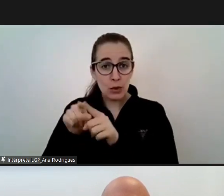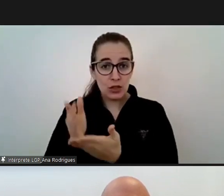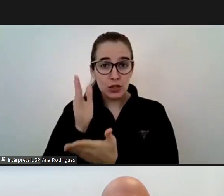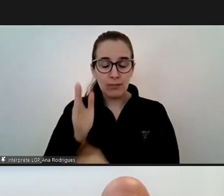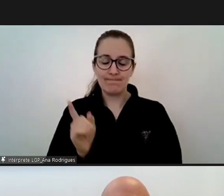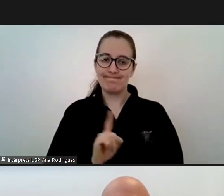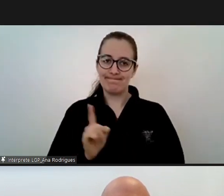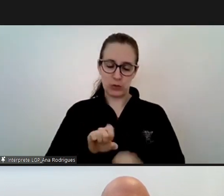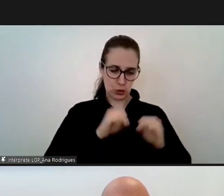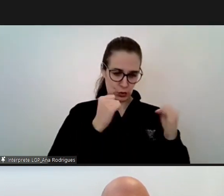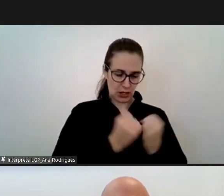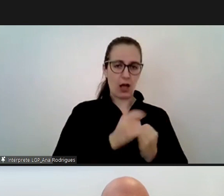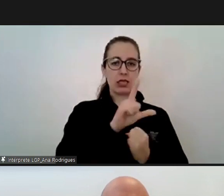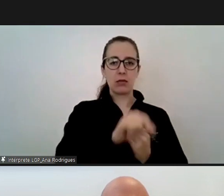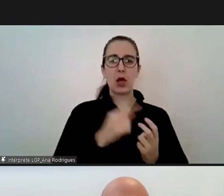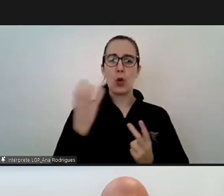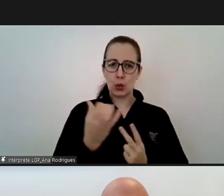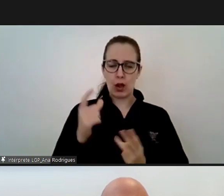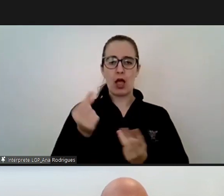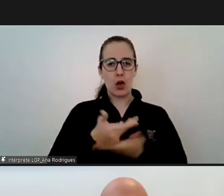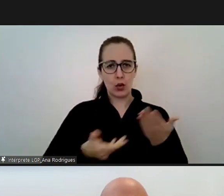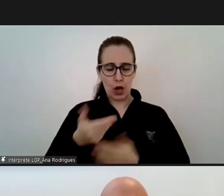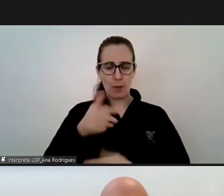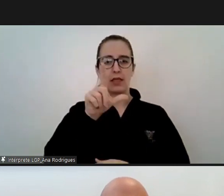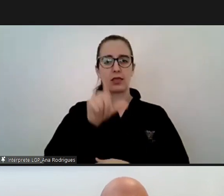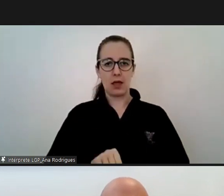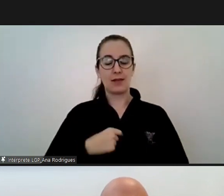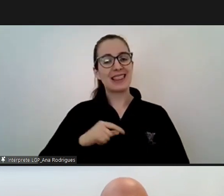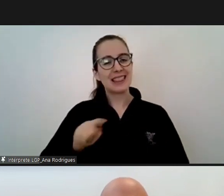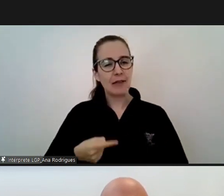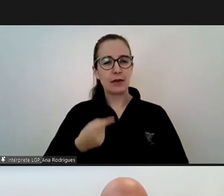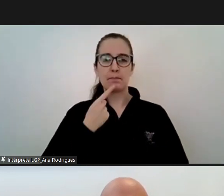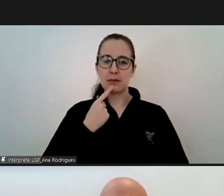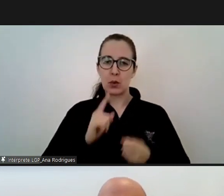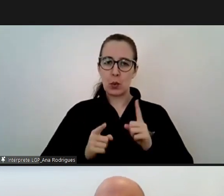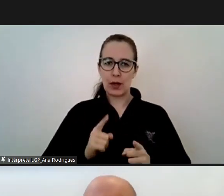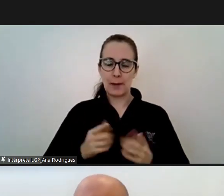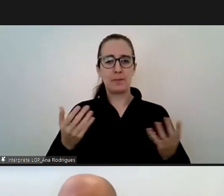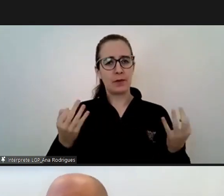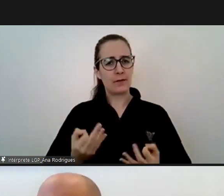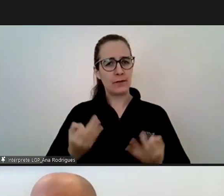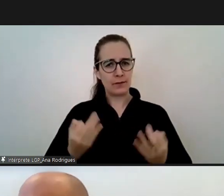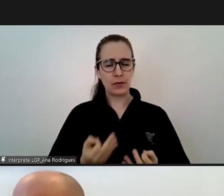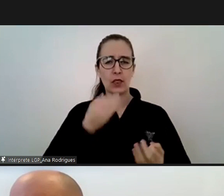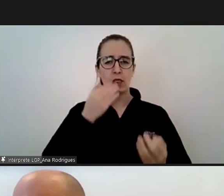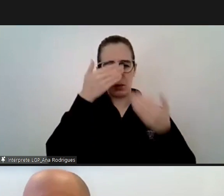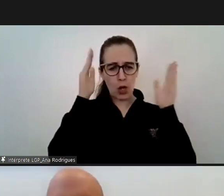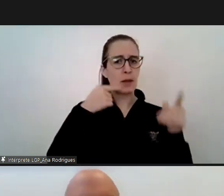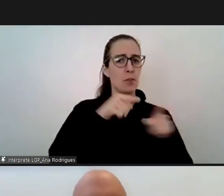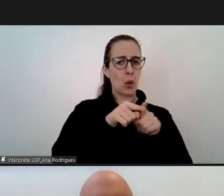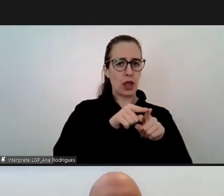democracia social, cultural e económica, e convém perceber que mesmo no âmbito da democracia política